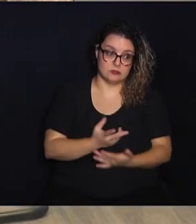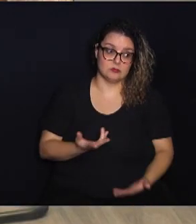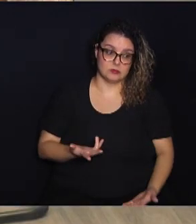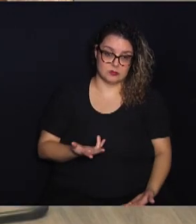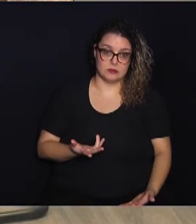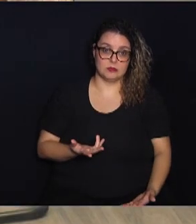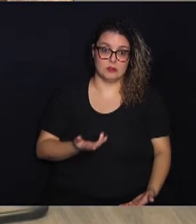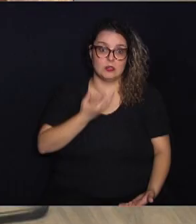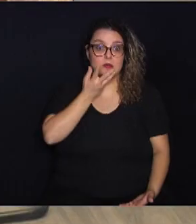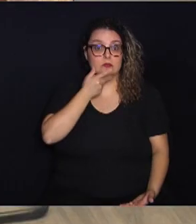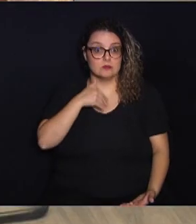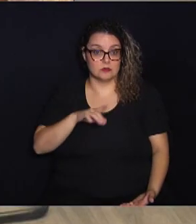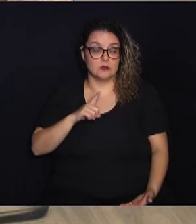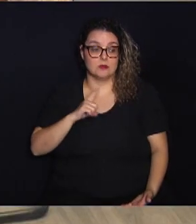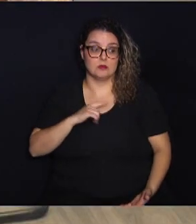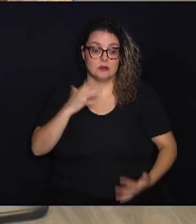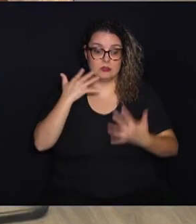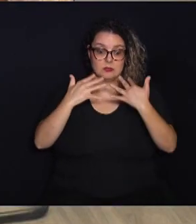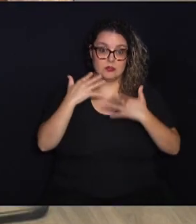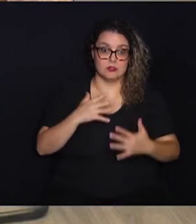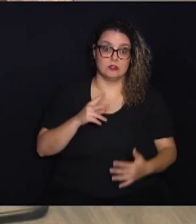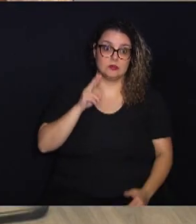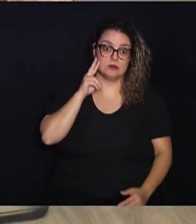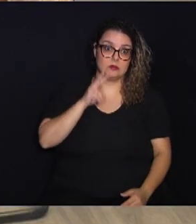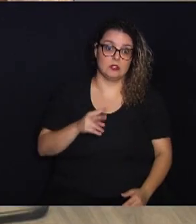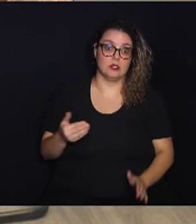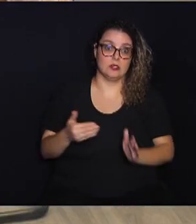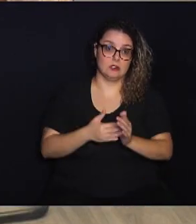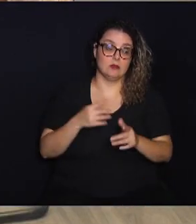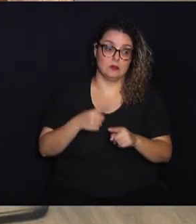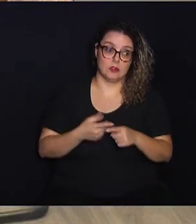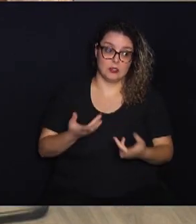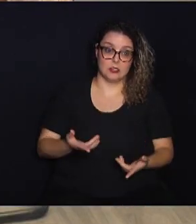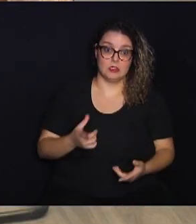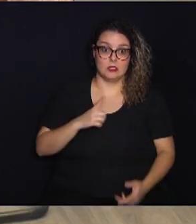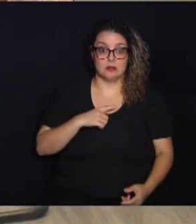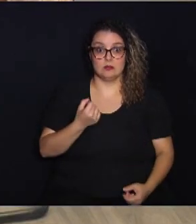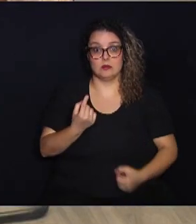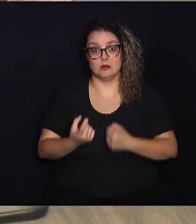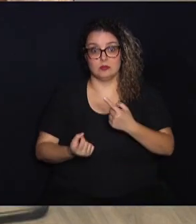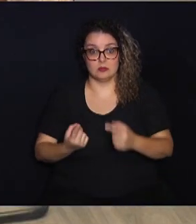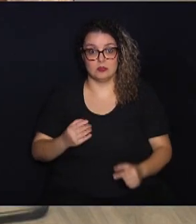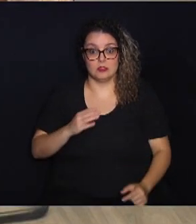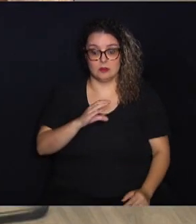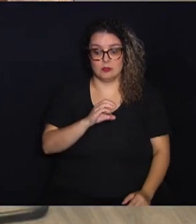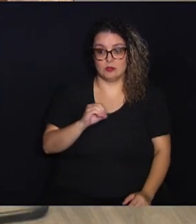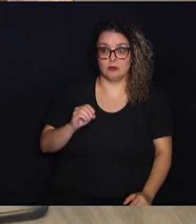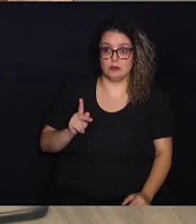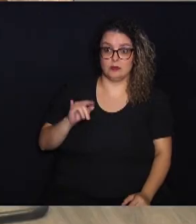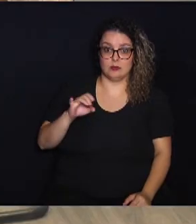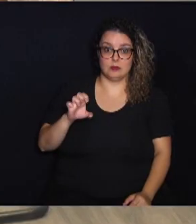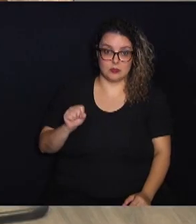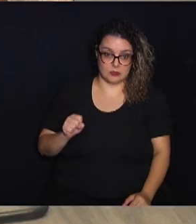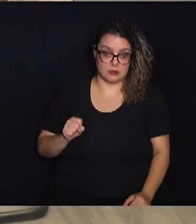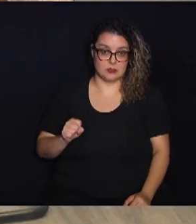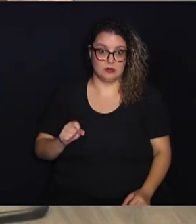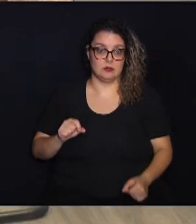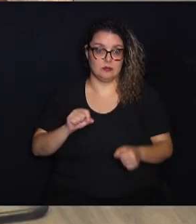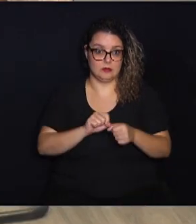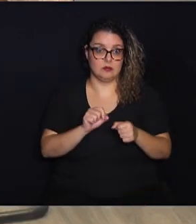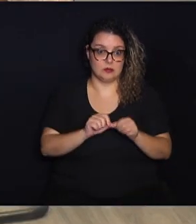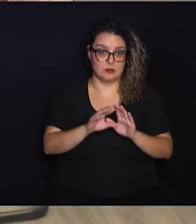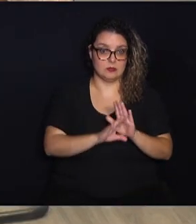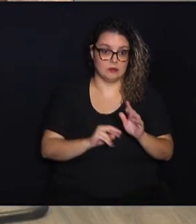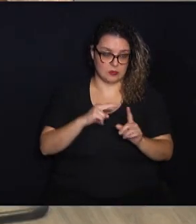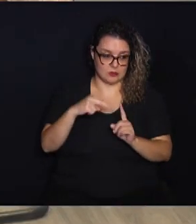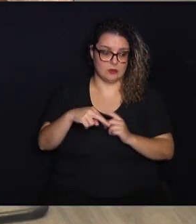a criança vai ter interesse de ver. Até porque nós temos situações, né, que tem os cookies da internet, nós até fizemos um programa, um ponto de